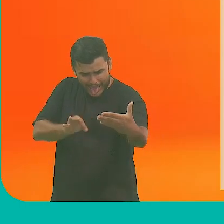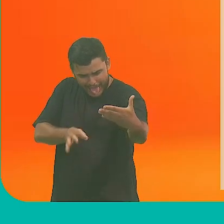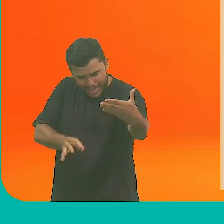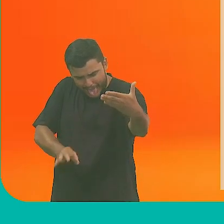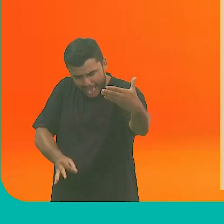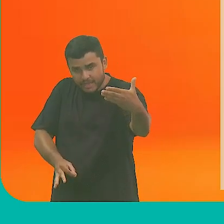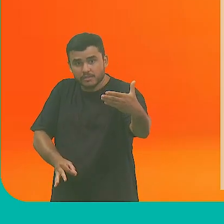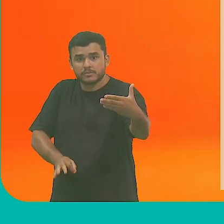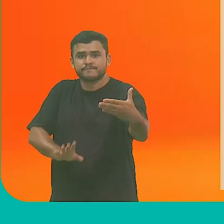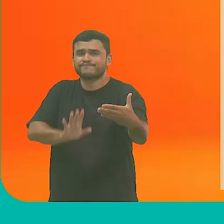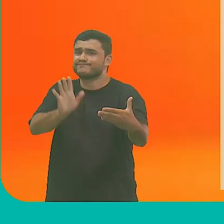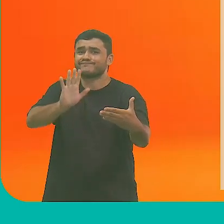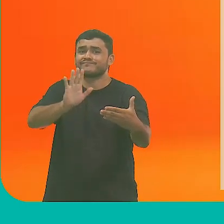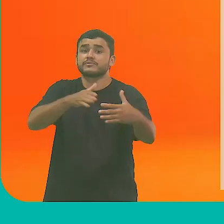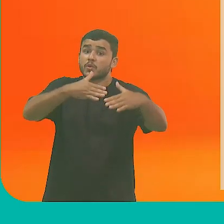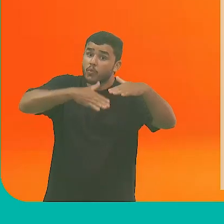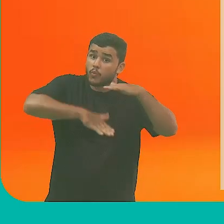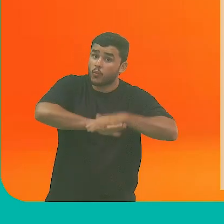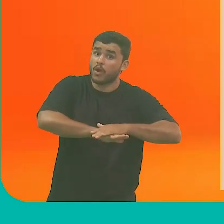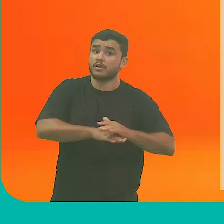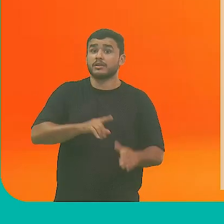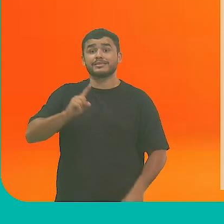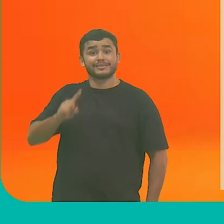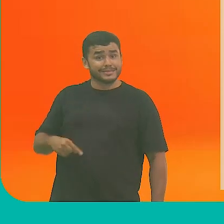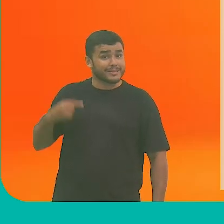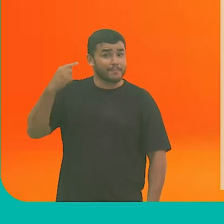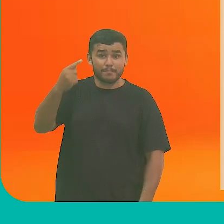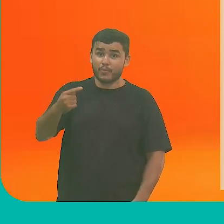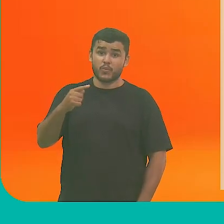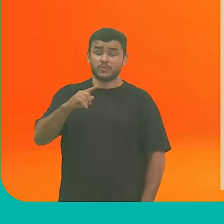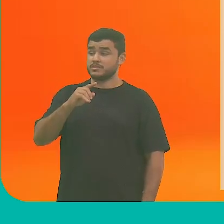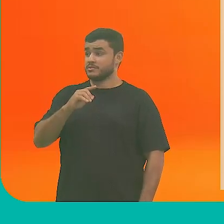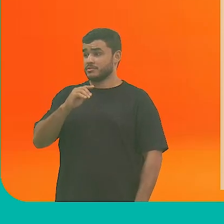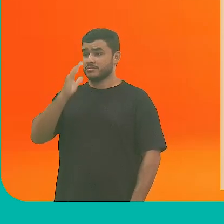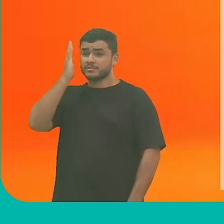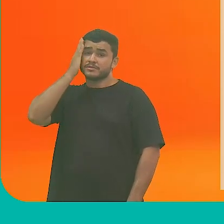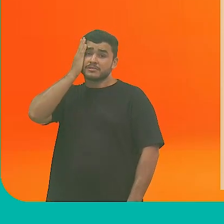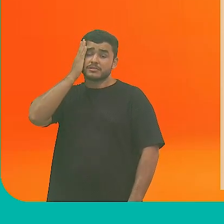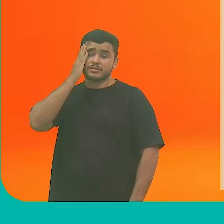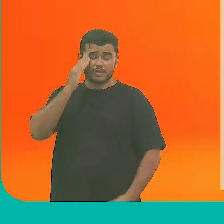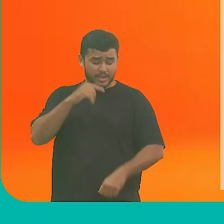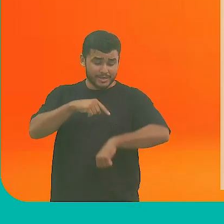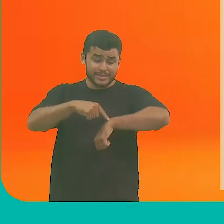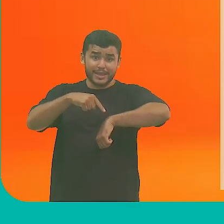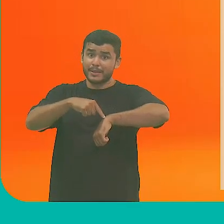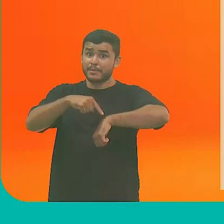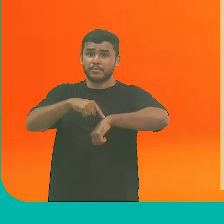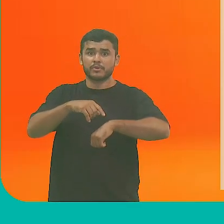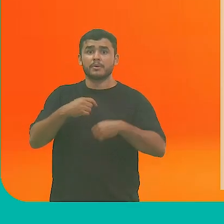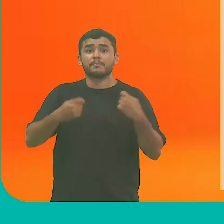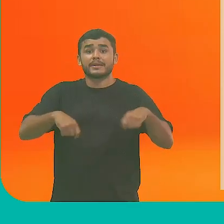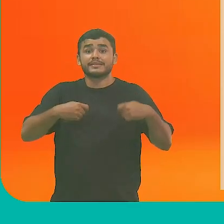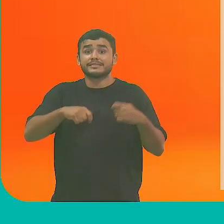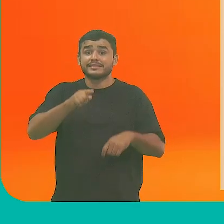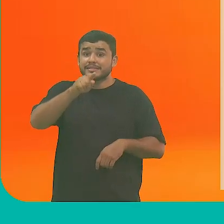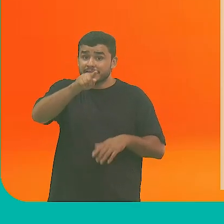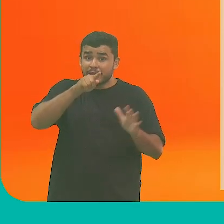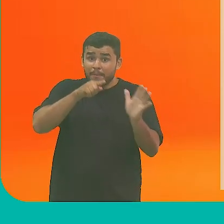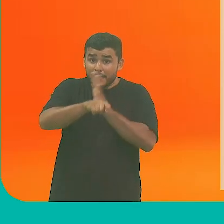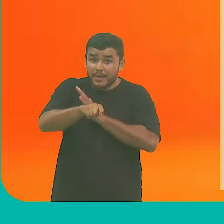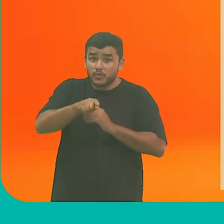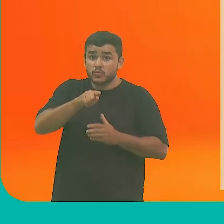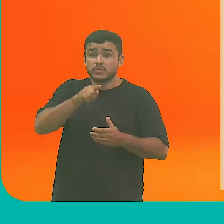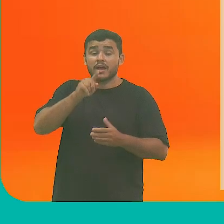deixa ela para depois. Às vezes a gente fica perdendo tempo numa questão como essa, e vai aparecer uma mais fácil, a gente vai ter que